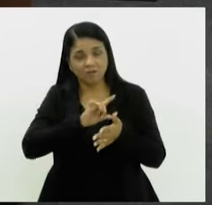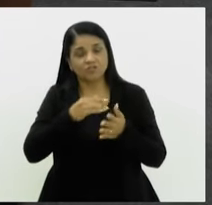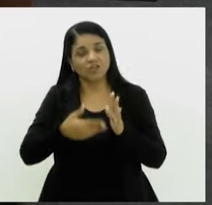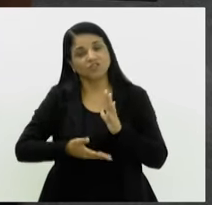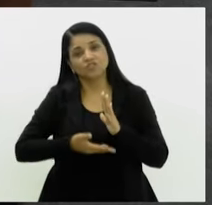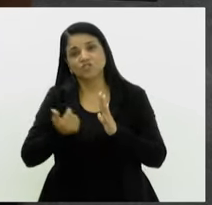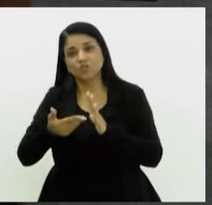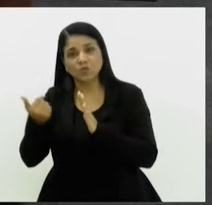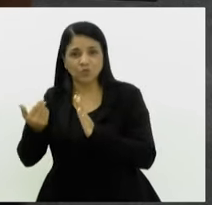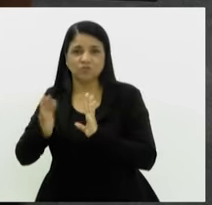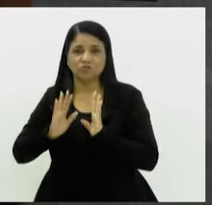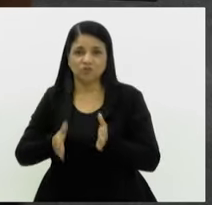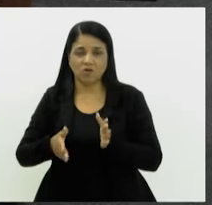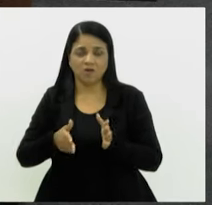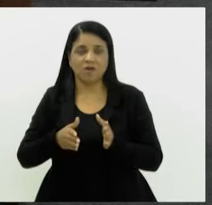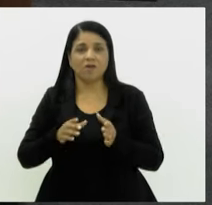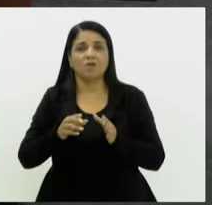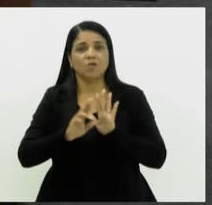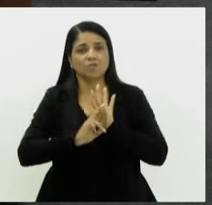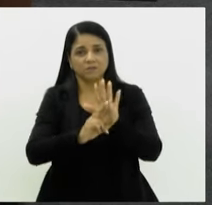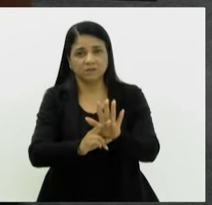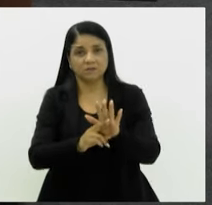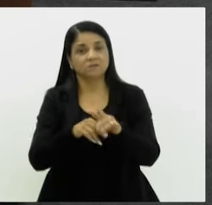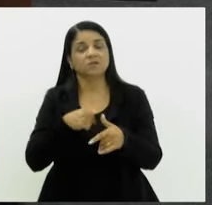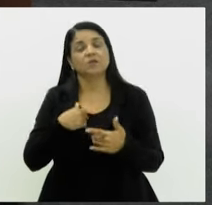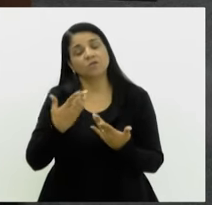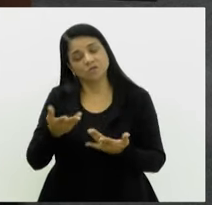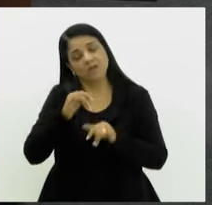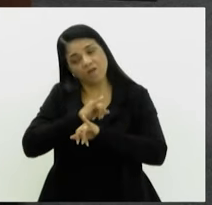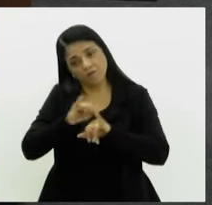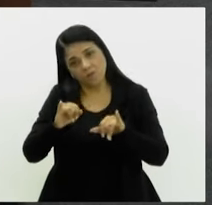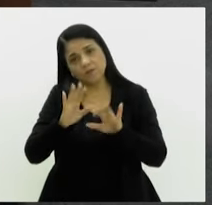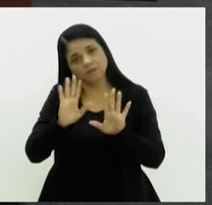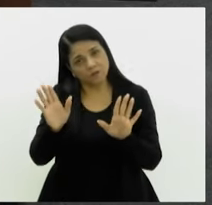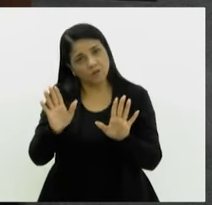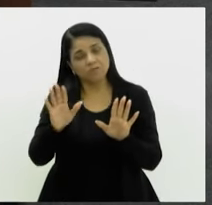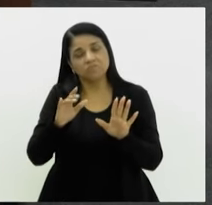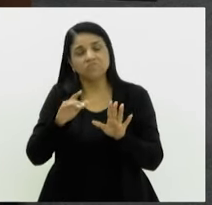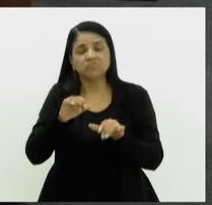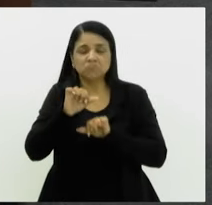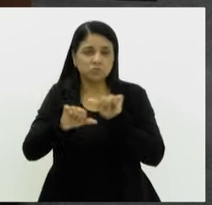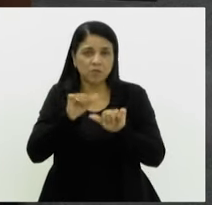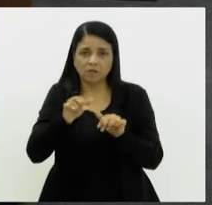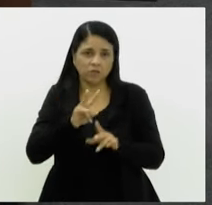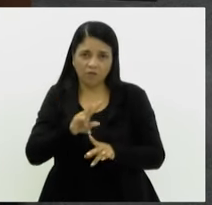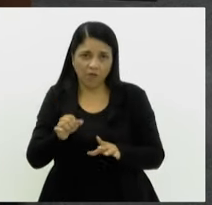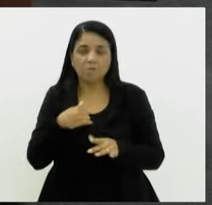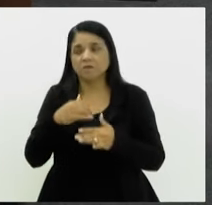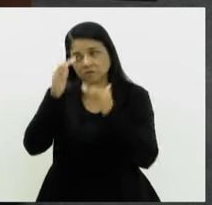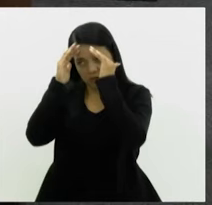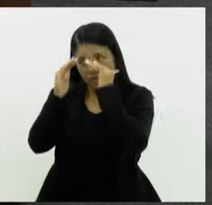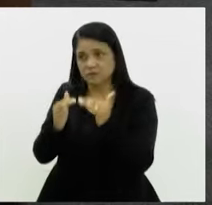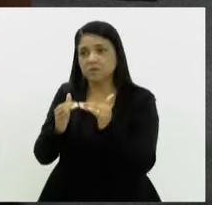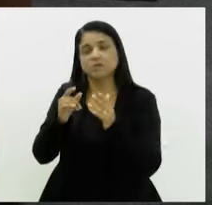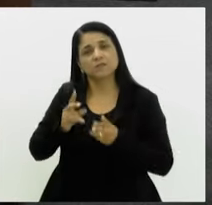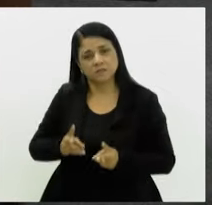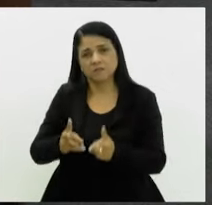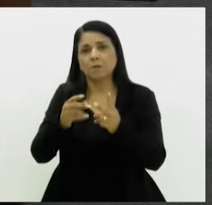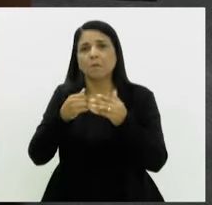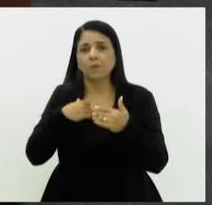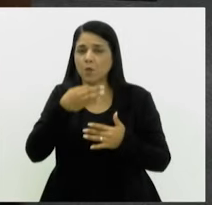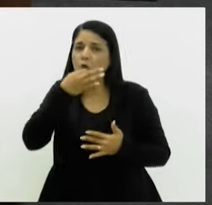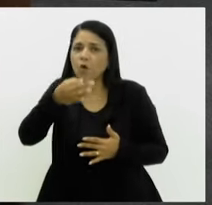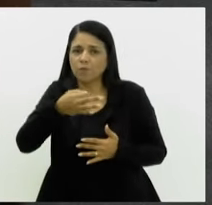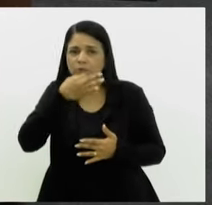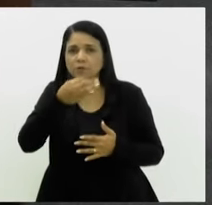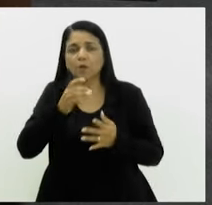recomendação. Era apenas essa informação que eu sei que nada vai mudar, mas que eu sei que Vossa Excelência respeita as minhas ponderações sempre democráticas